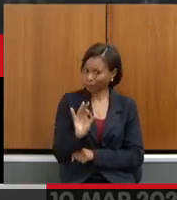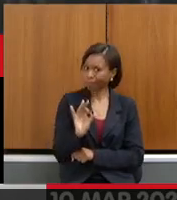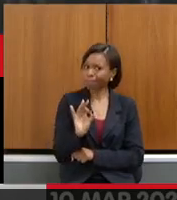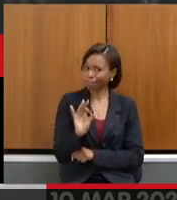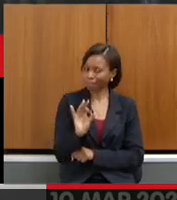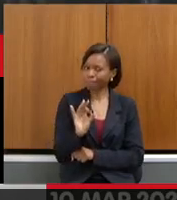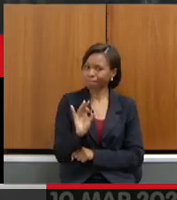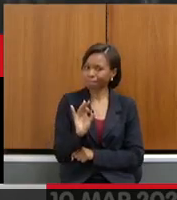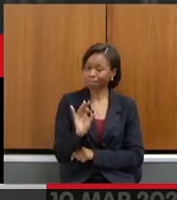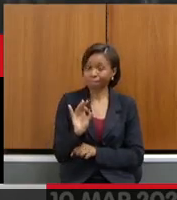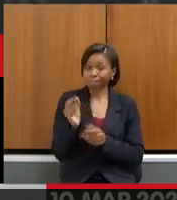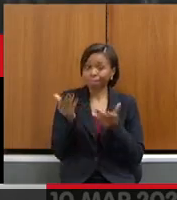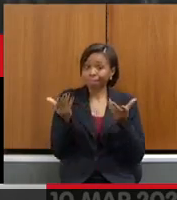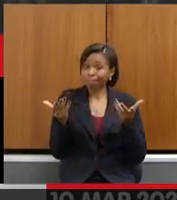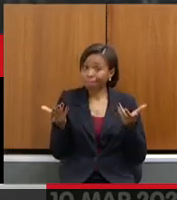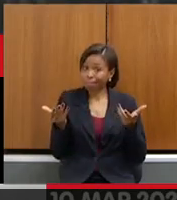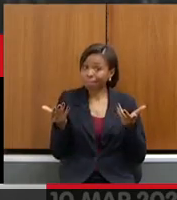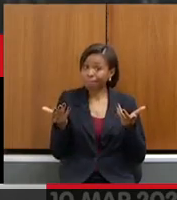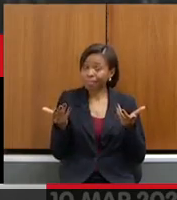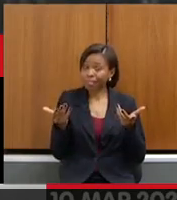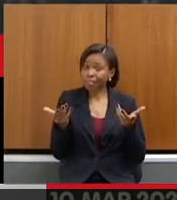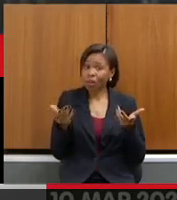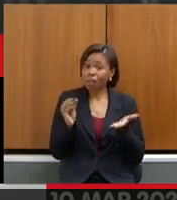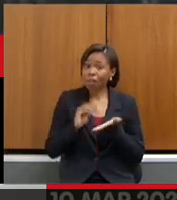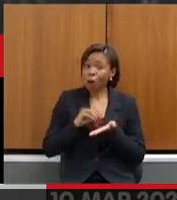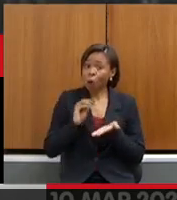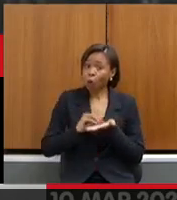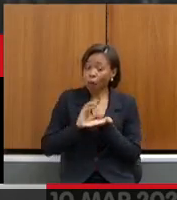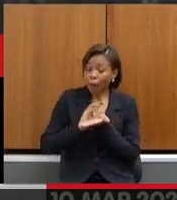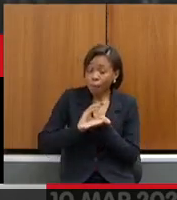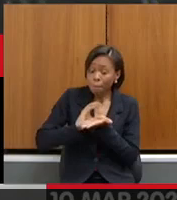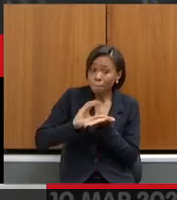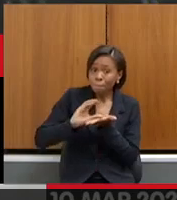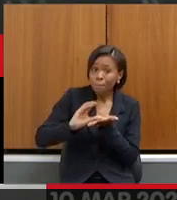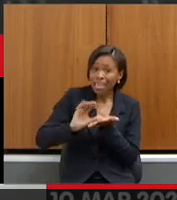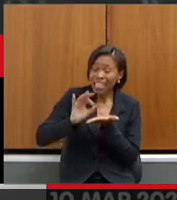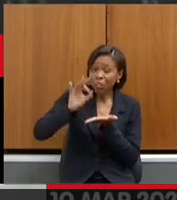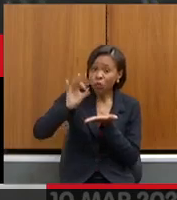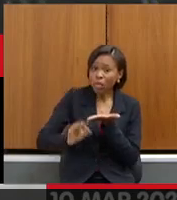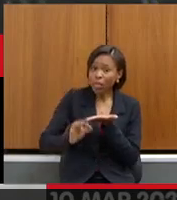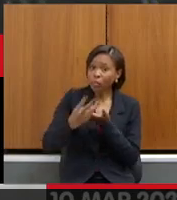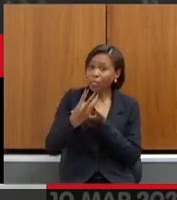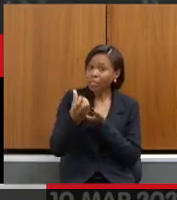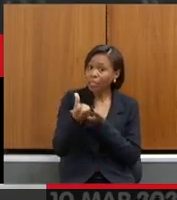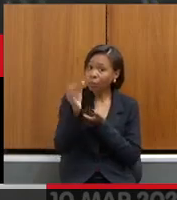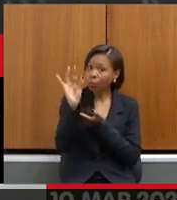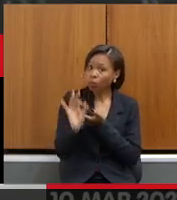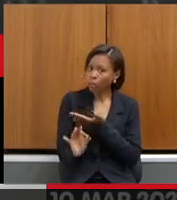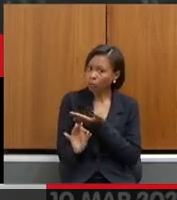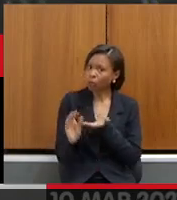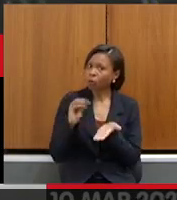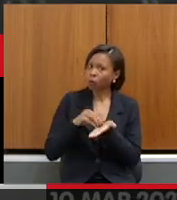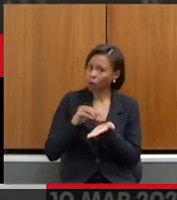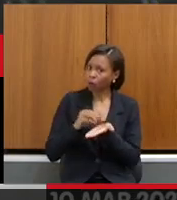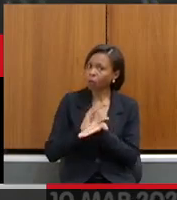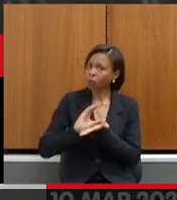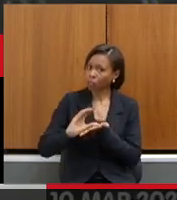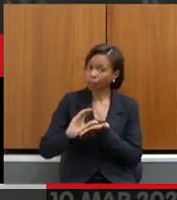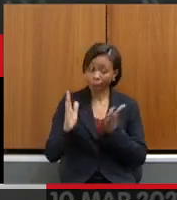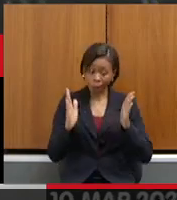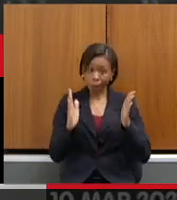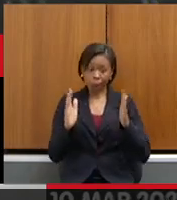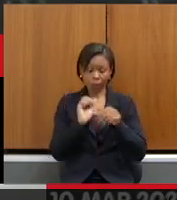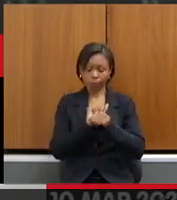ou seja deixamos de investir o que estava previsto 36 por cento em pleno ano de